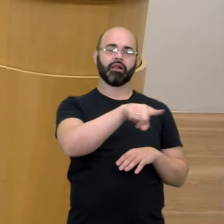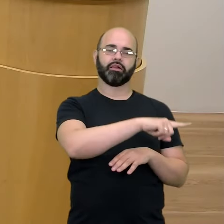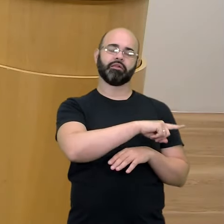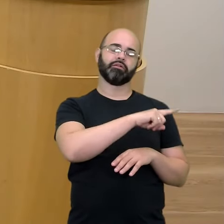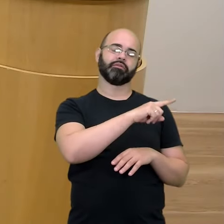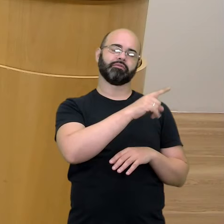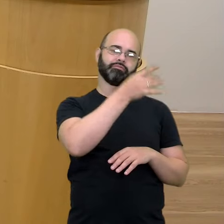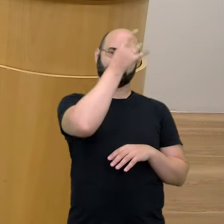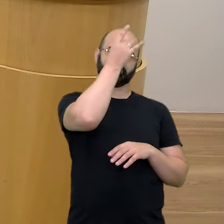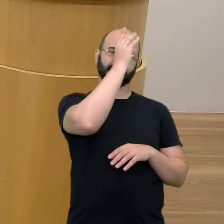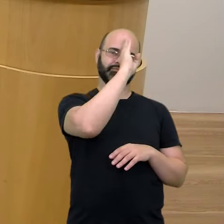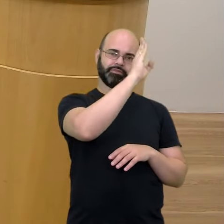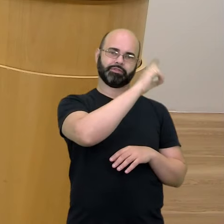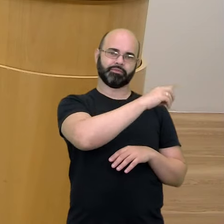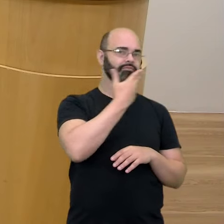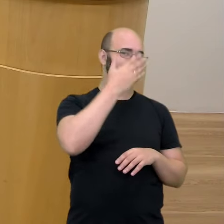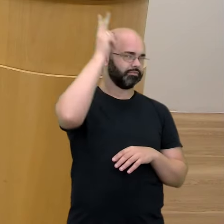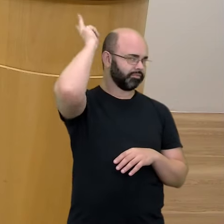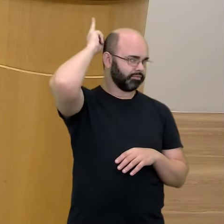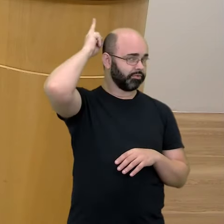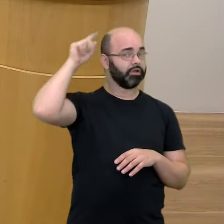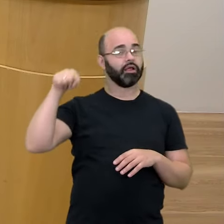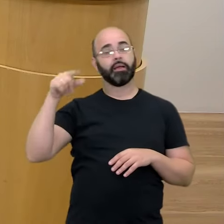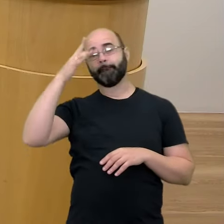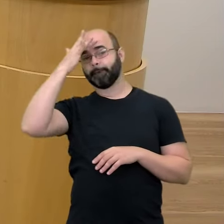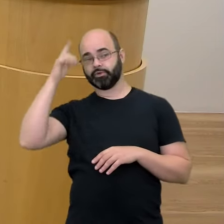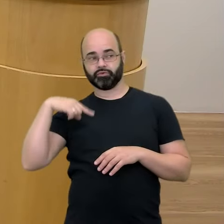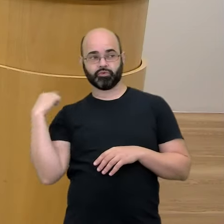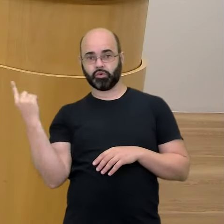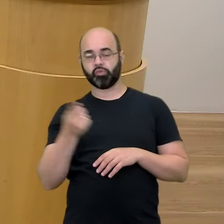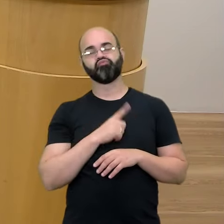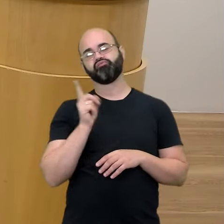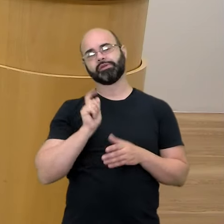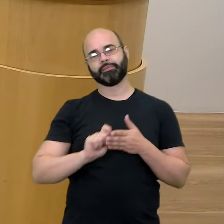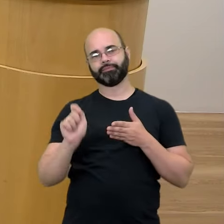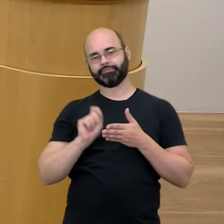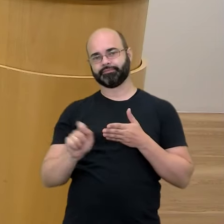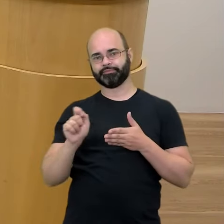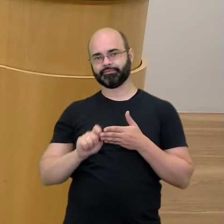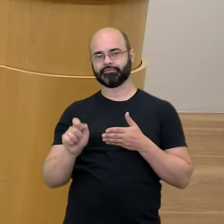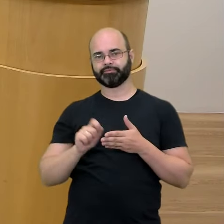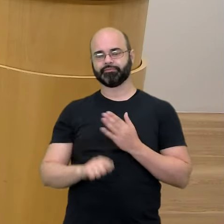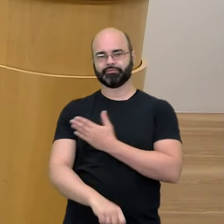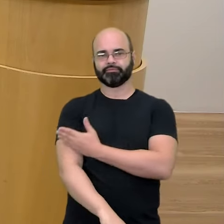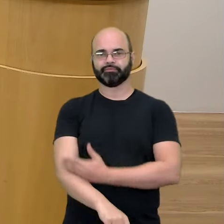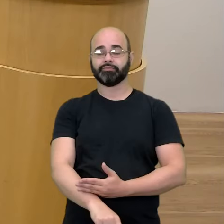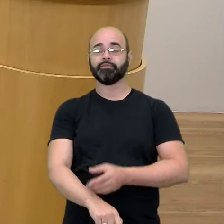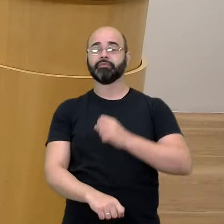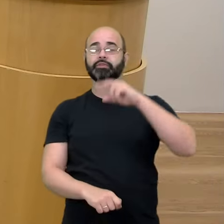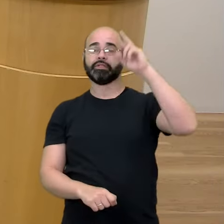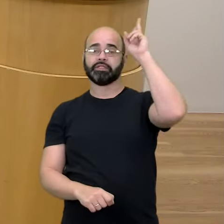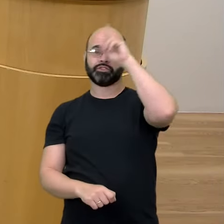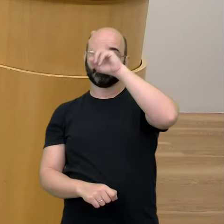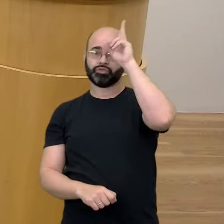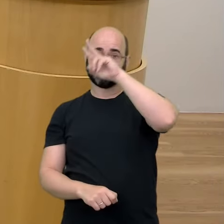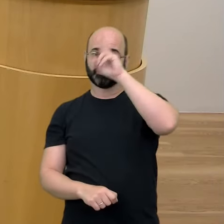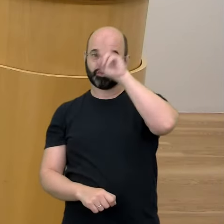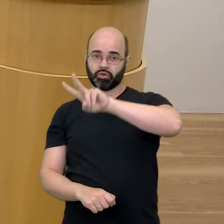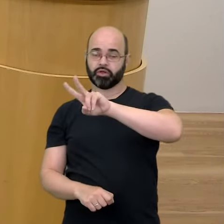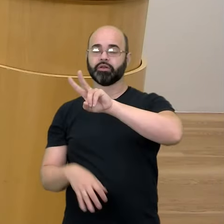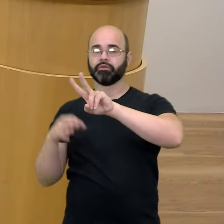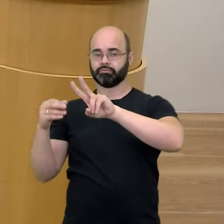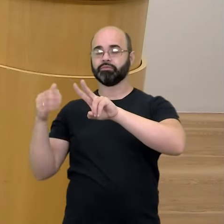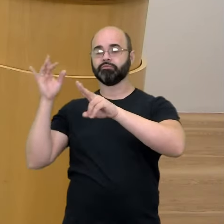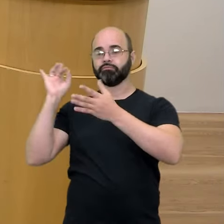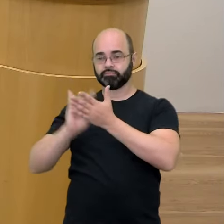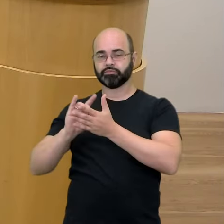gente não, a gente escreve. Então, tanto que a gente tem aquela noção em história. Só é história a partir da invenção da escrita. Antes é